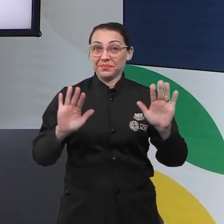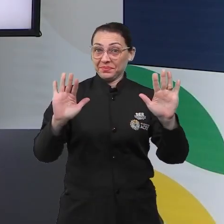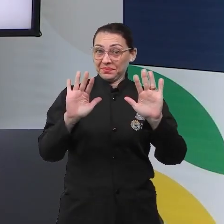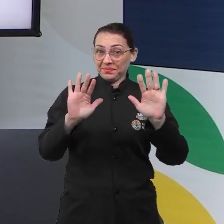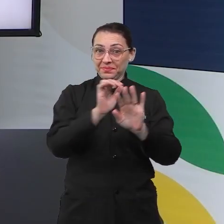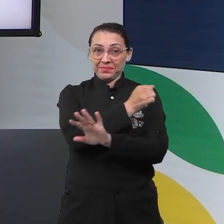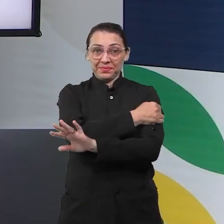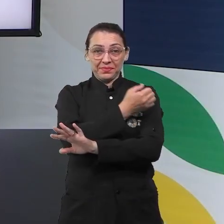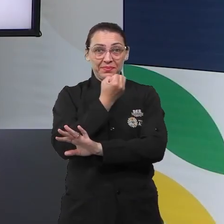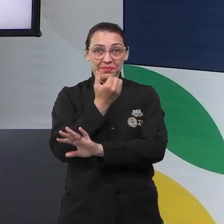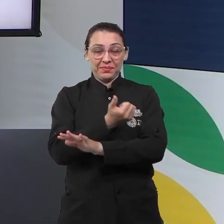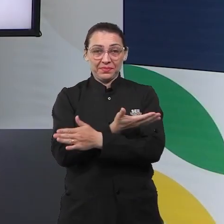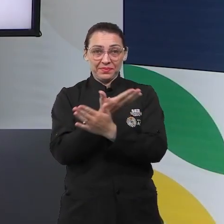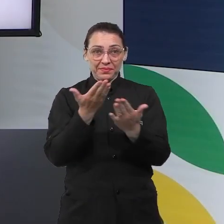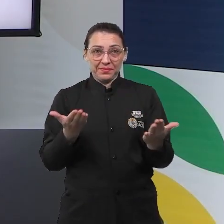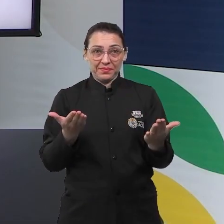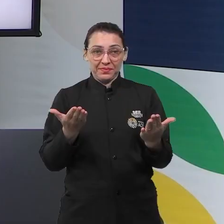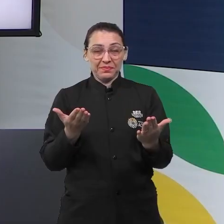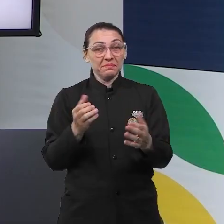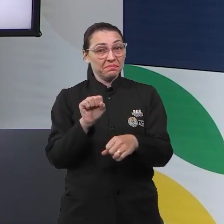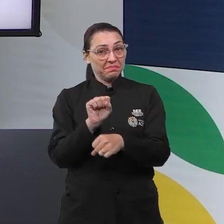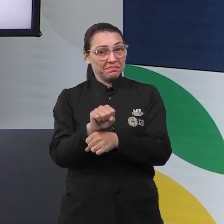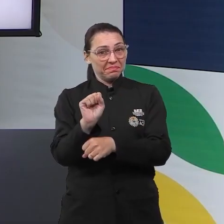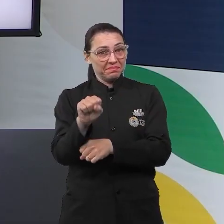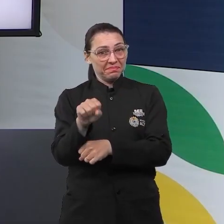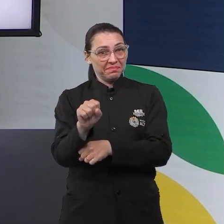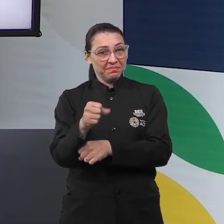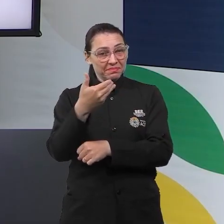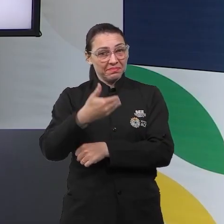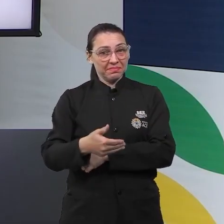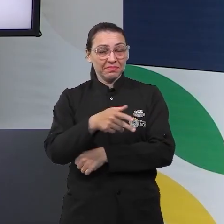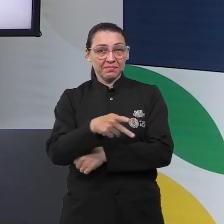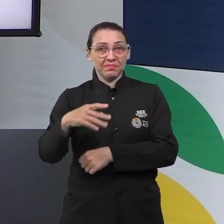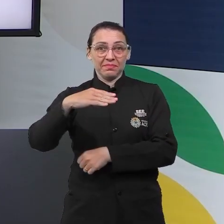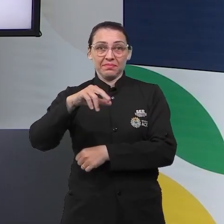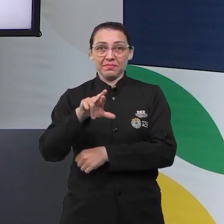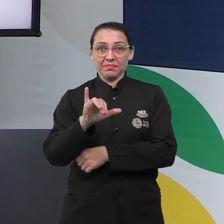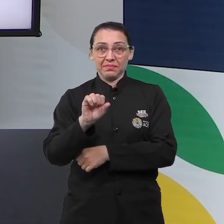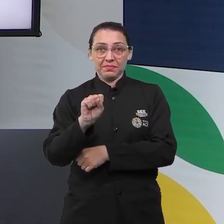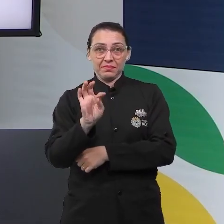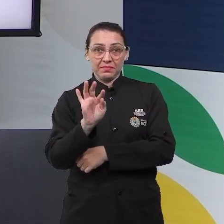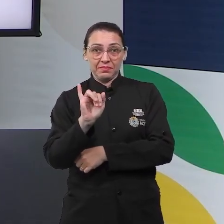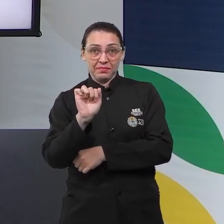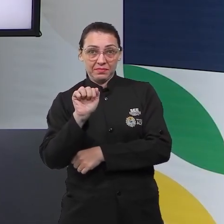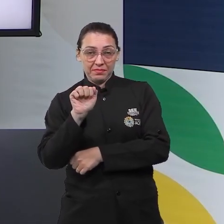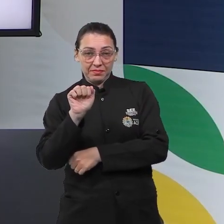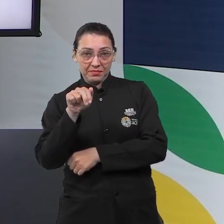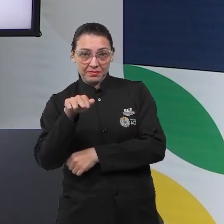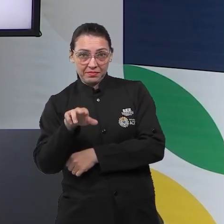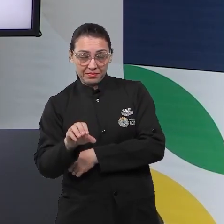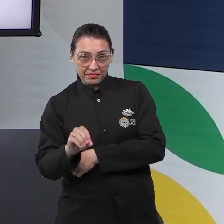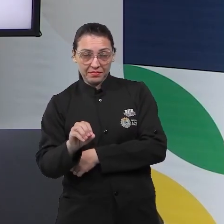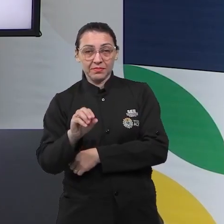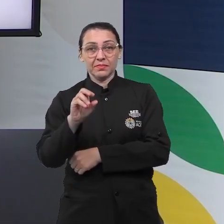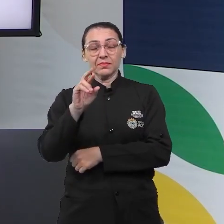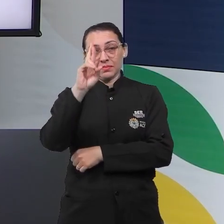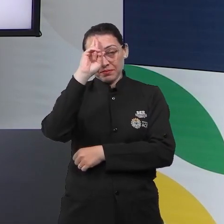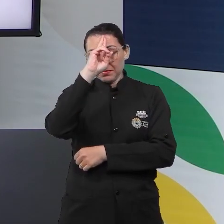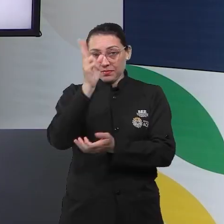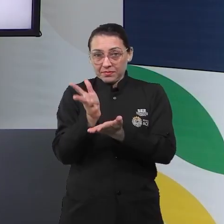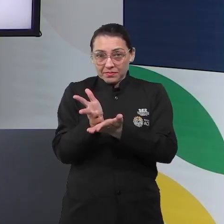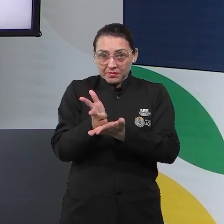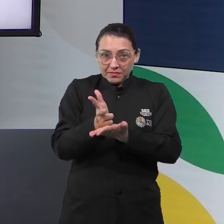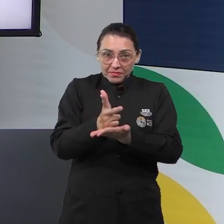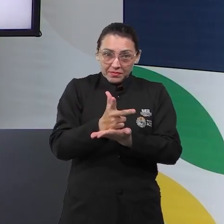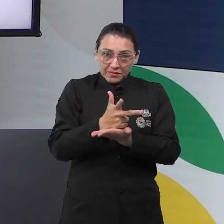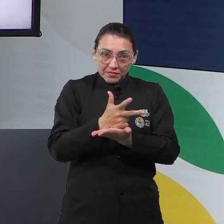Oi, alunos, tudo bem com vocês? Espero que sim, viu? Aqui é o professor Cristiano Souza, de História, do SEMEAC, e